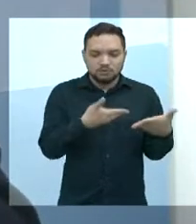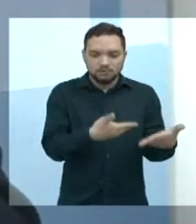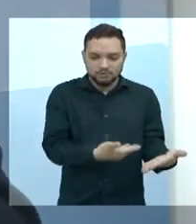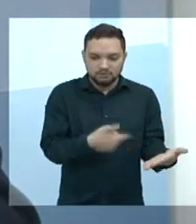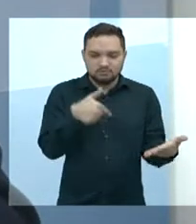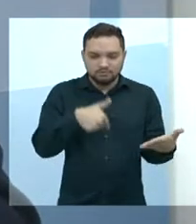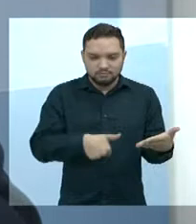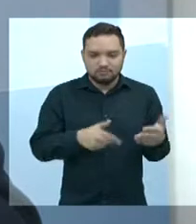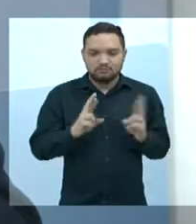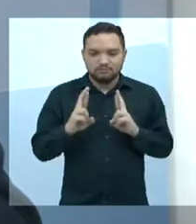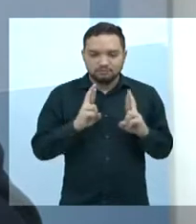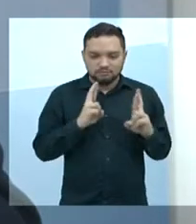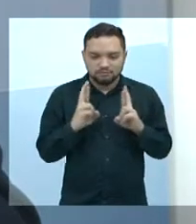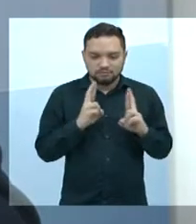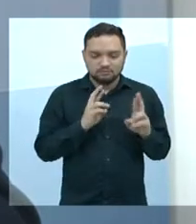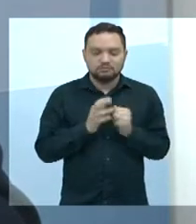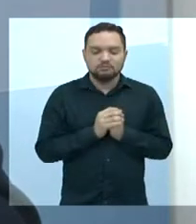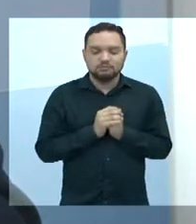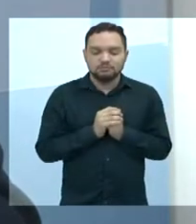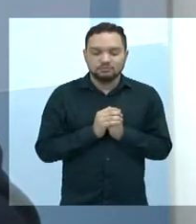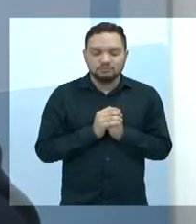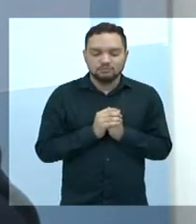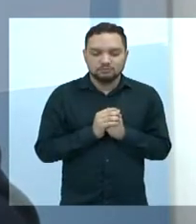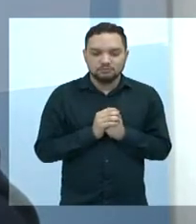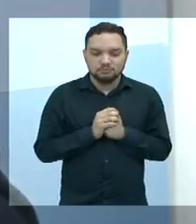eu agradeço aqueles